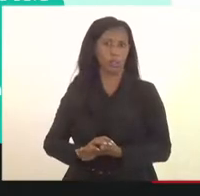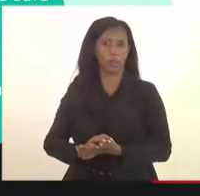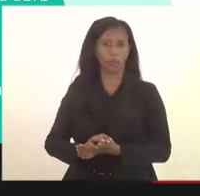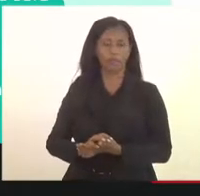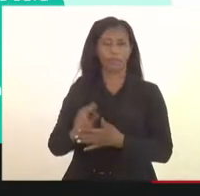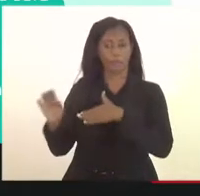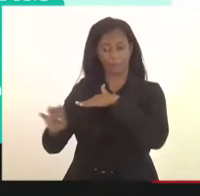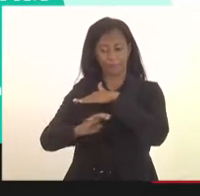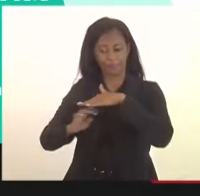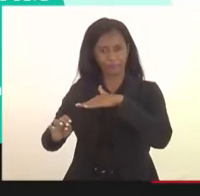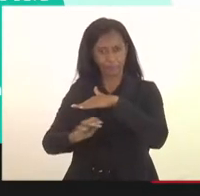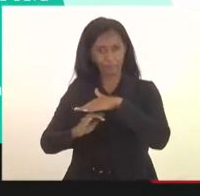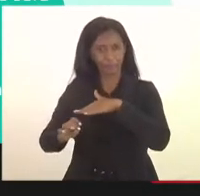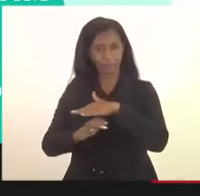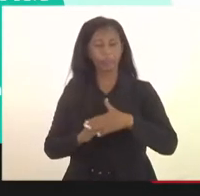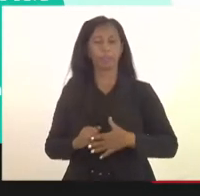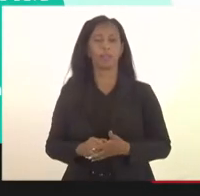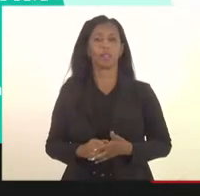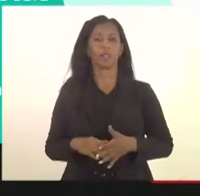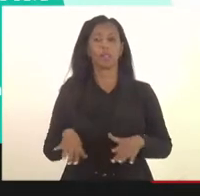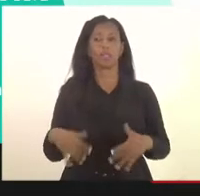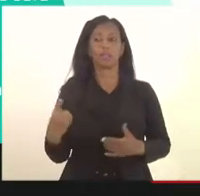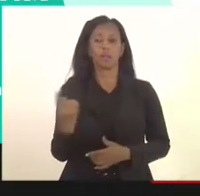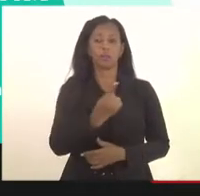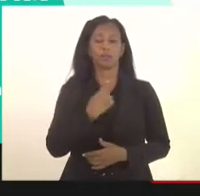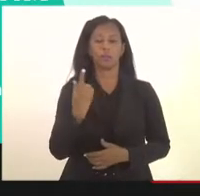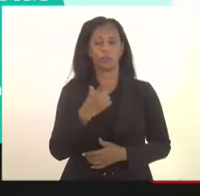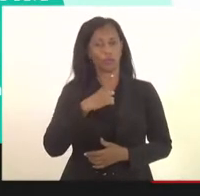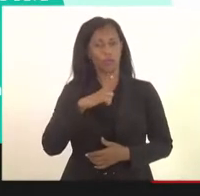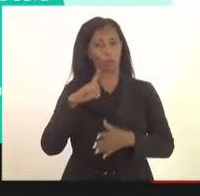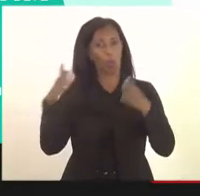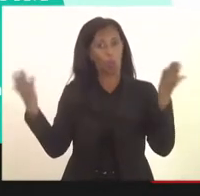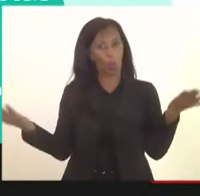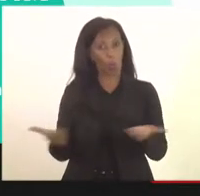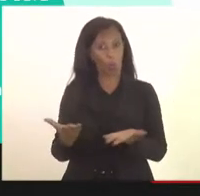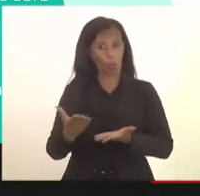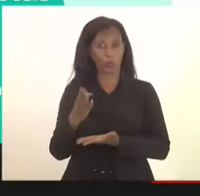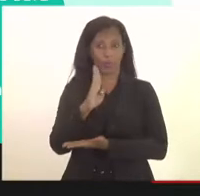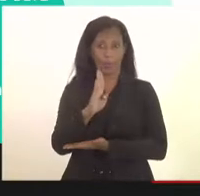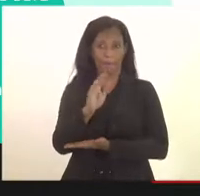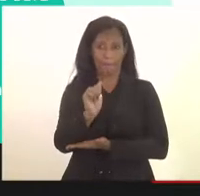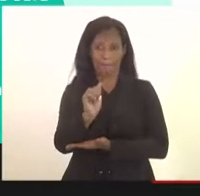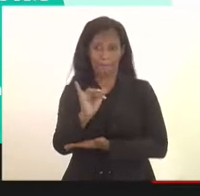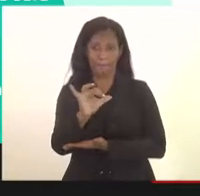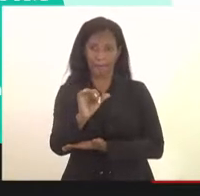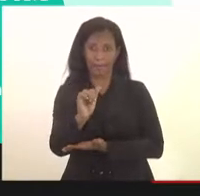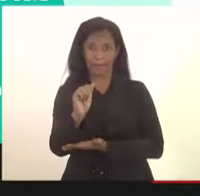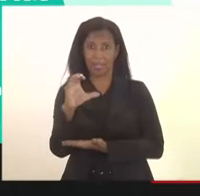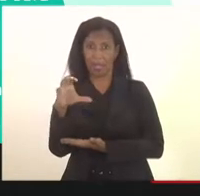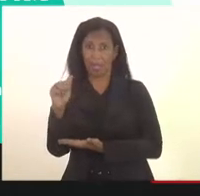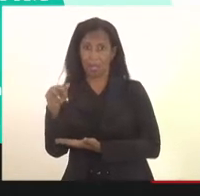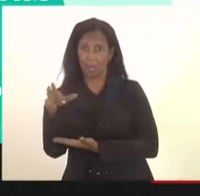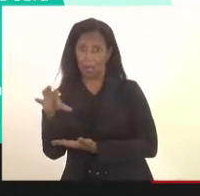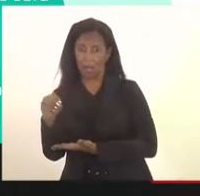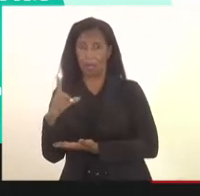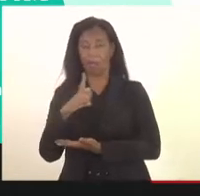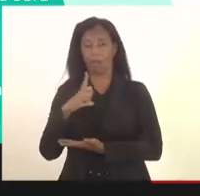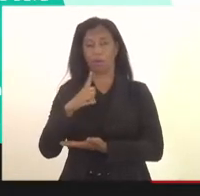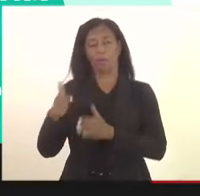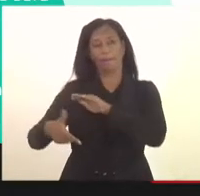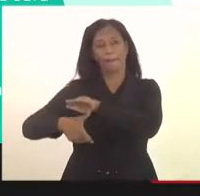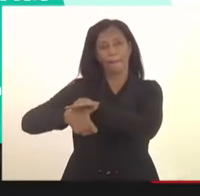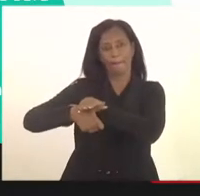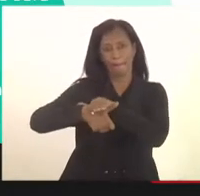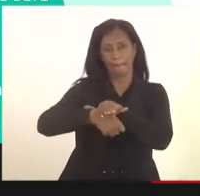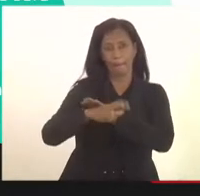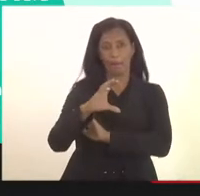ainda. Então nós temos hoje na Bacia de Campos um ativo em produção, que é o Tartaruga Verde, o módulo